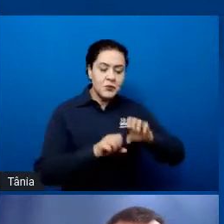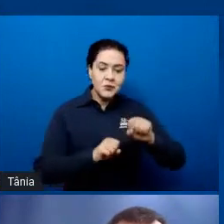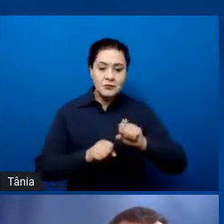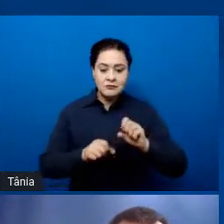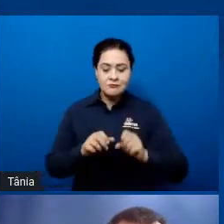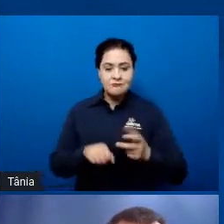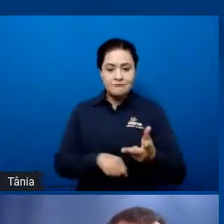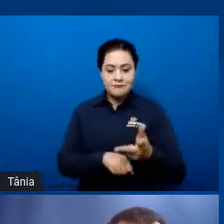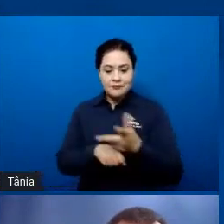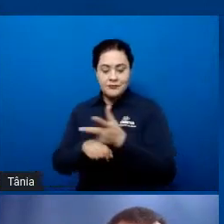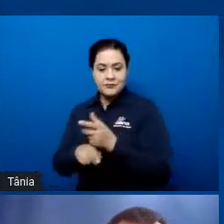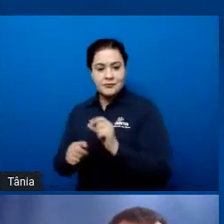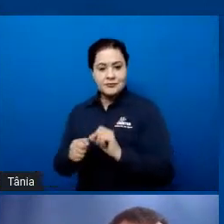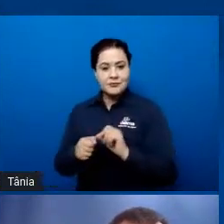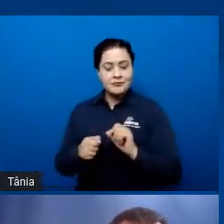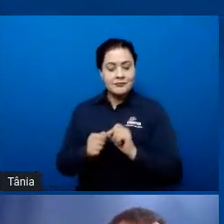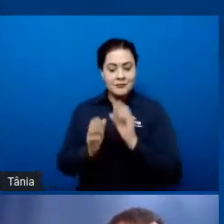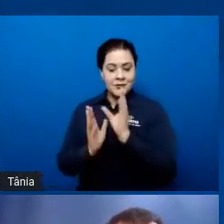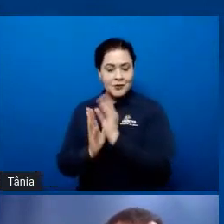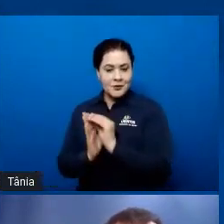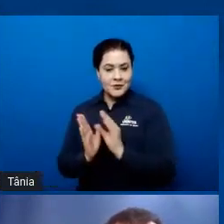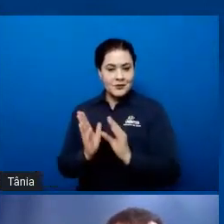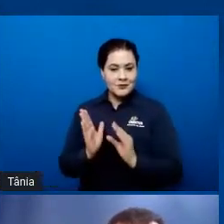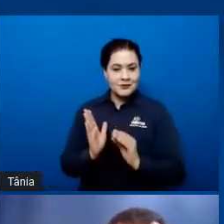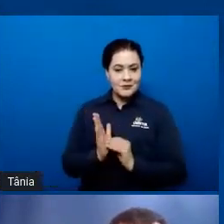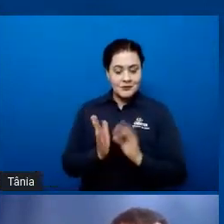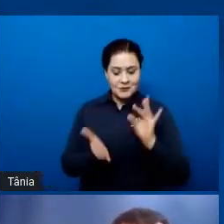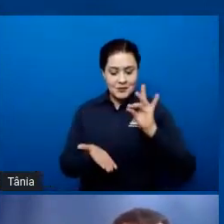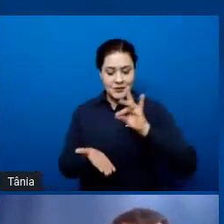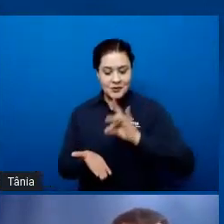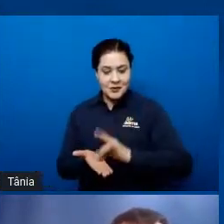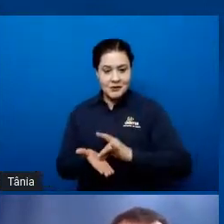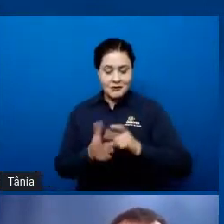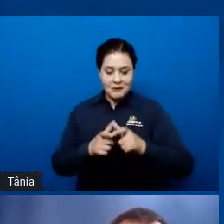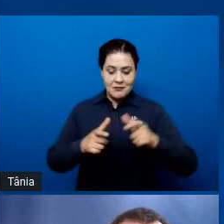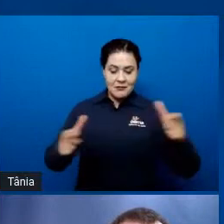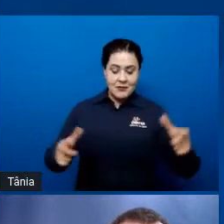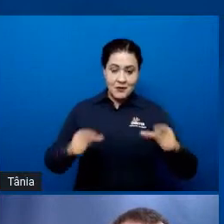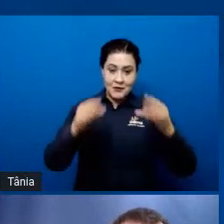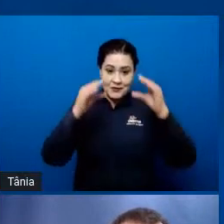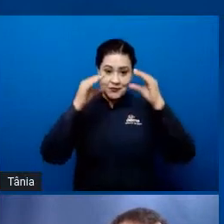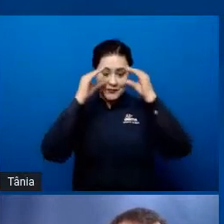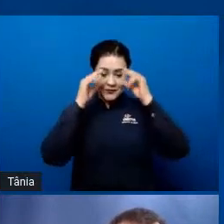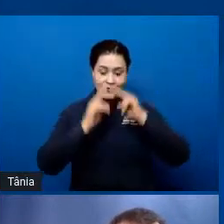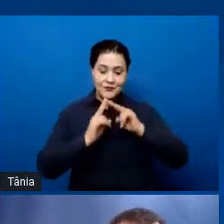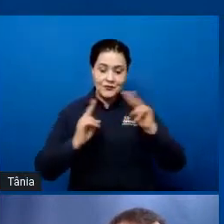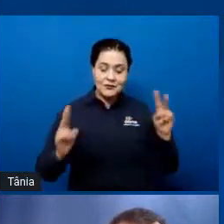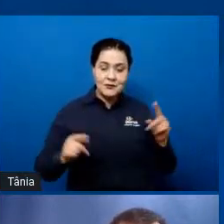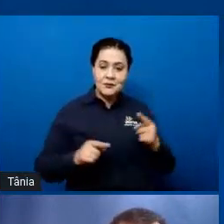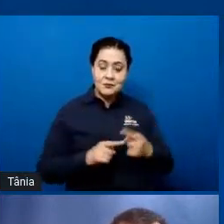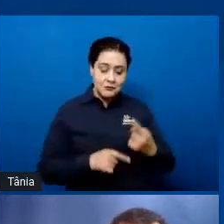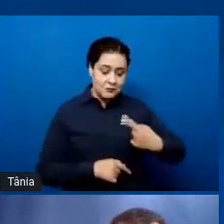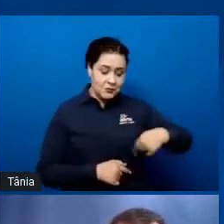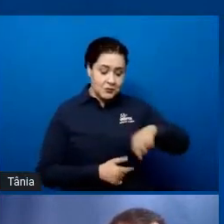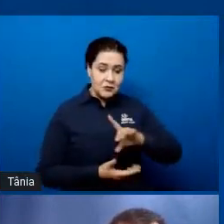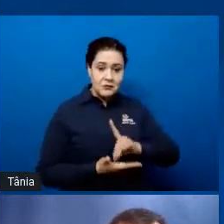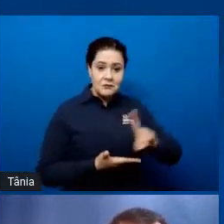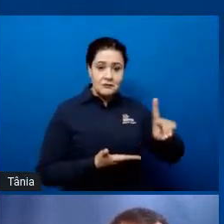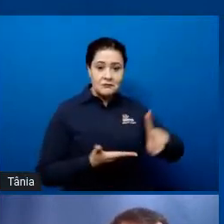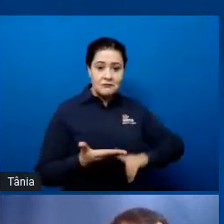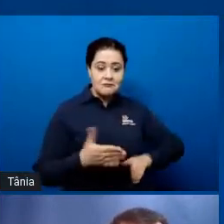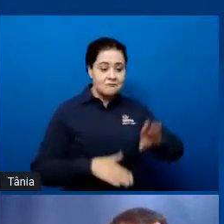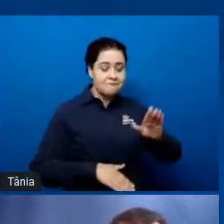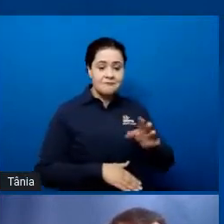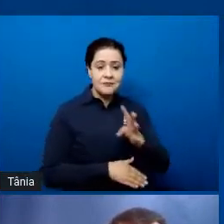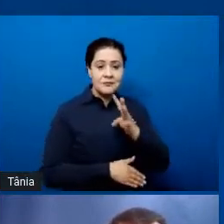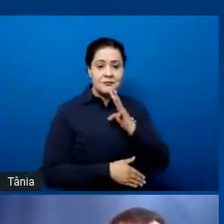fazer conteúdo para a realidade aumentada e para a realidade virtual. É extremamente necessário, porque a gente, como designer, a gente não conhece, né? Eu não